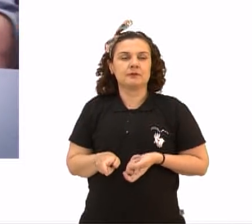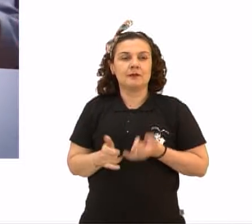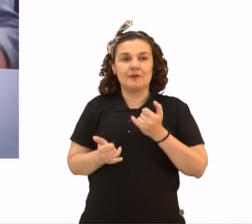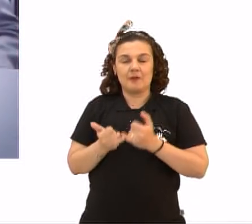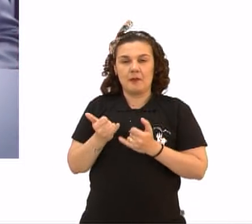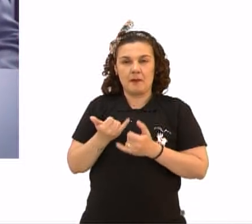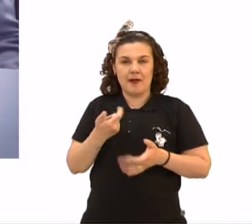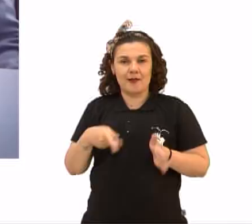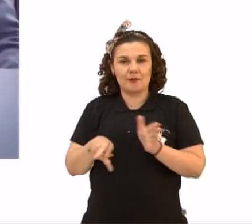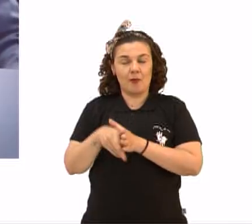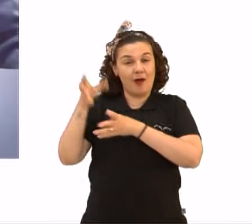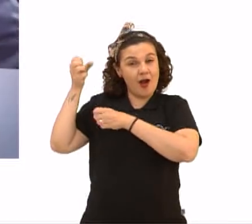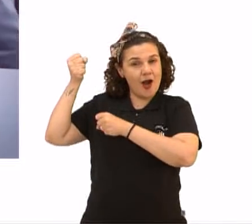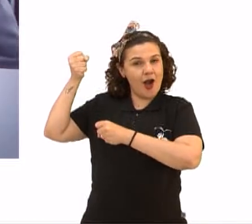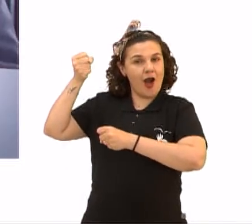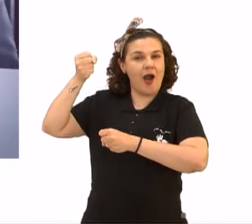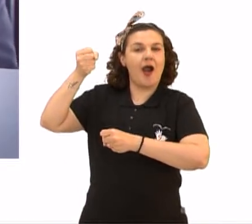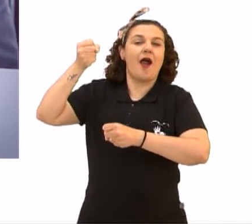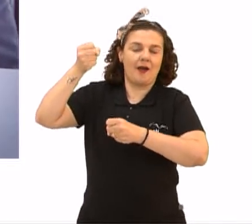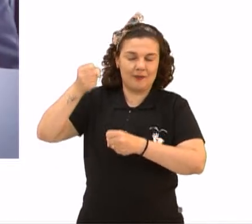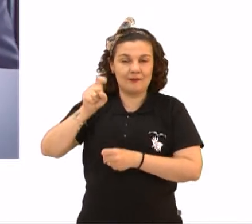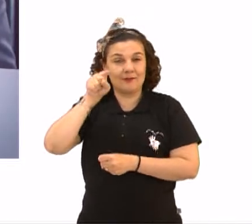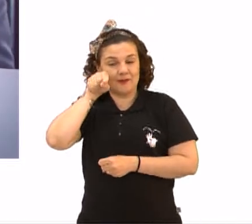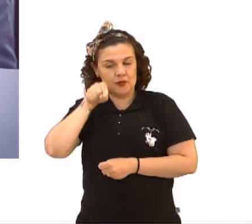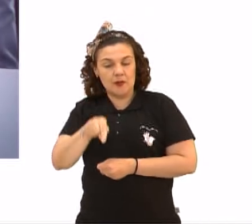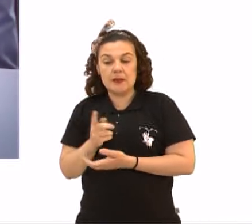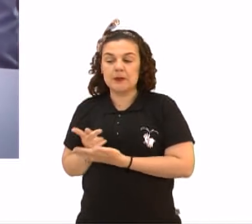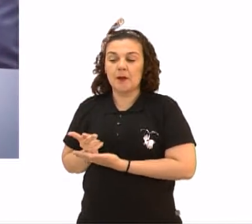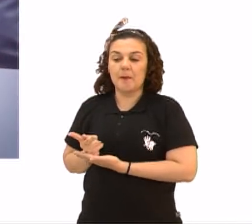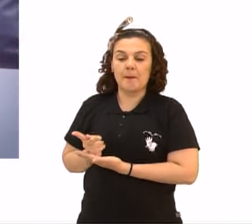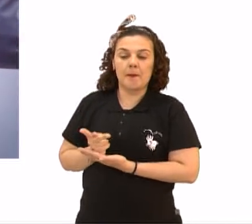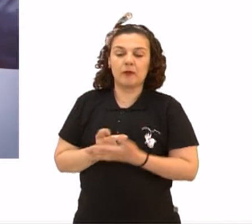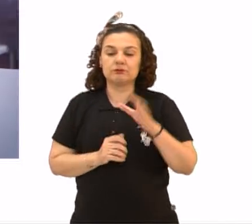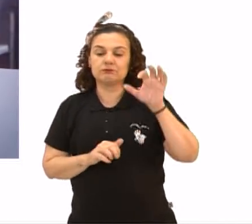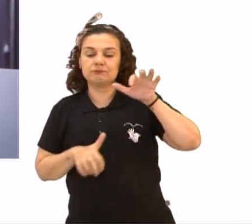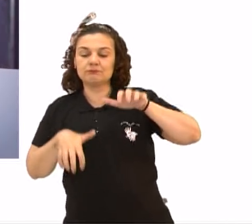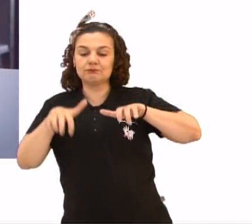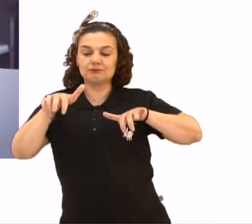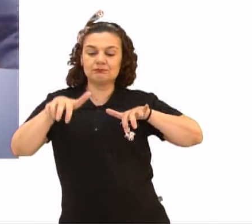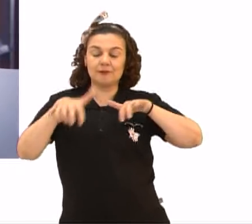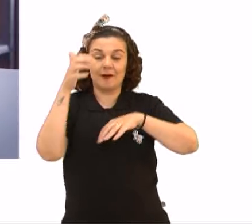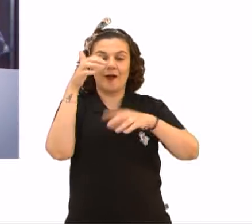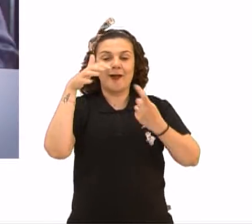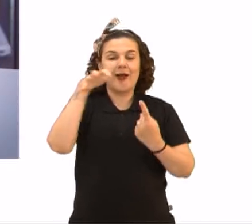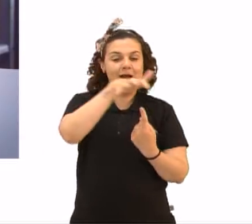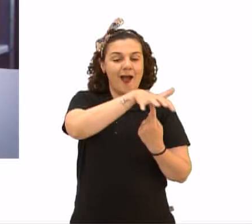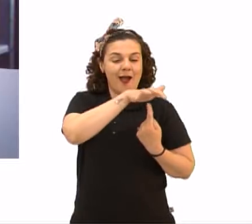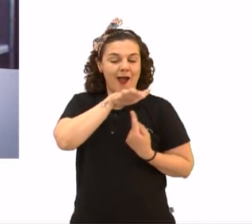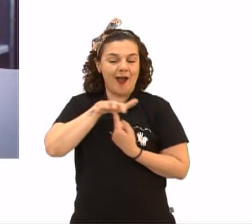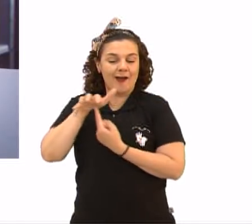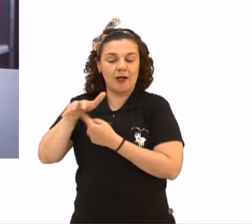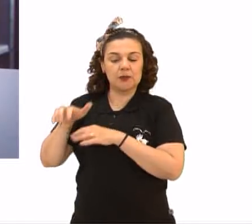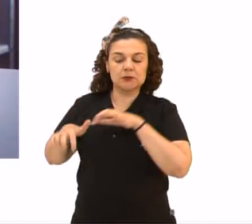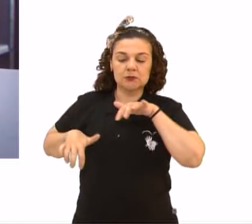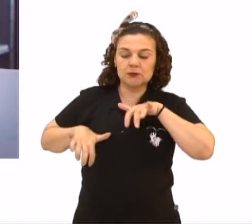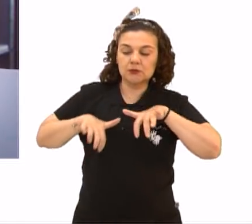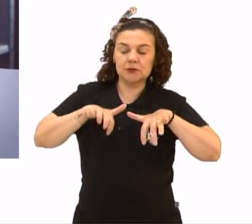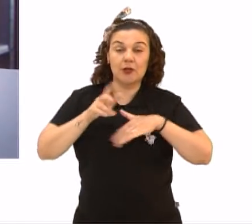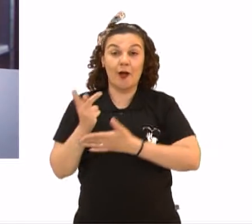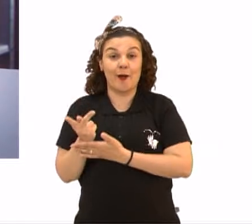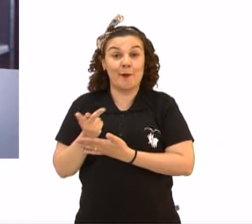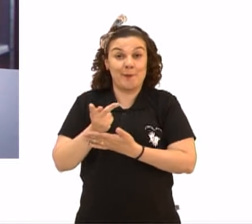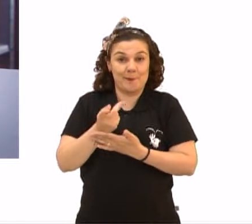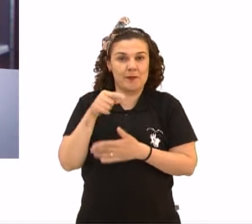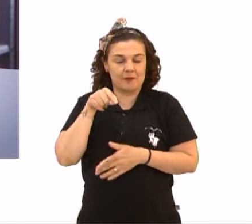pouco o Tarzan, assim, sabe? Que ele fica caçando, trepado em cima das araucárias, assim, sabe? Então, mais